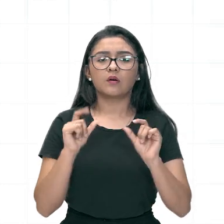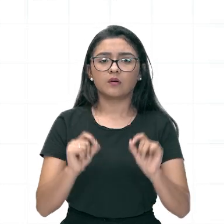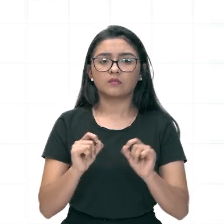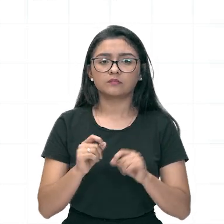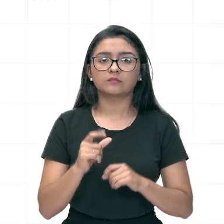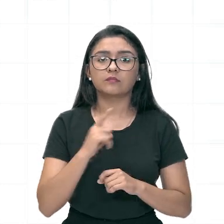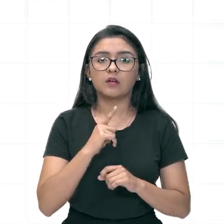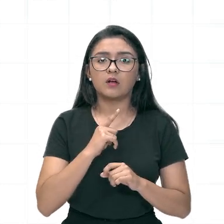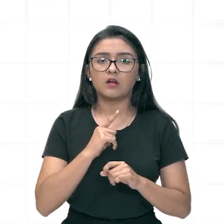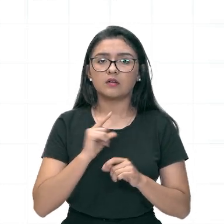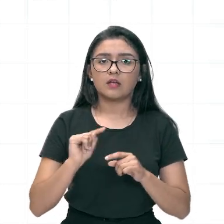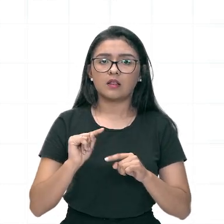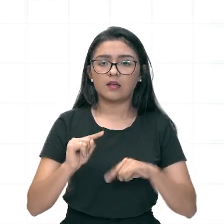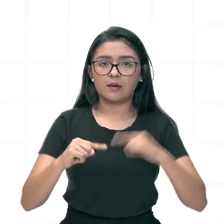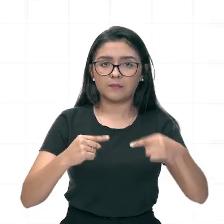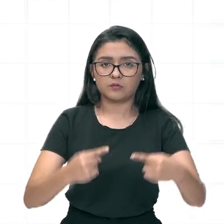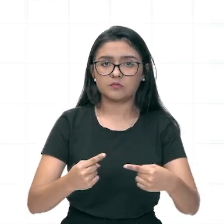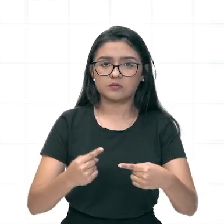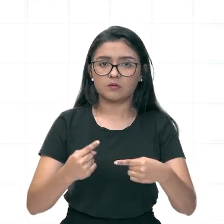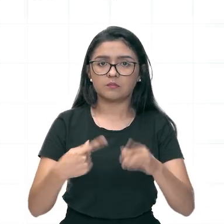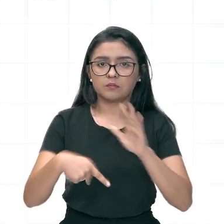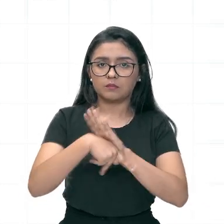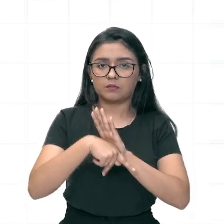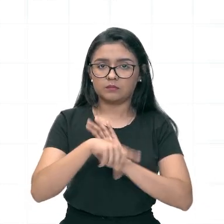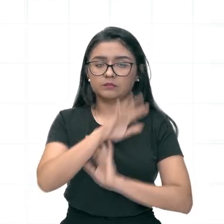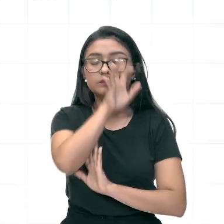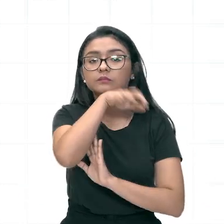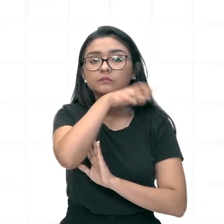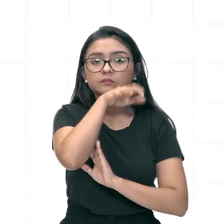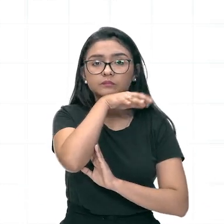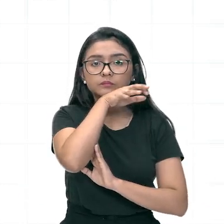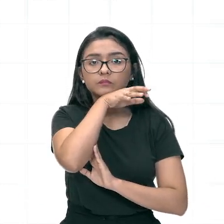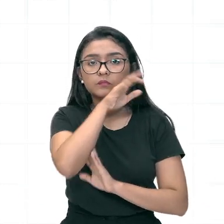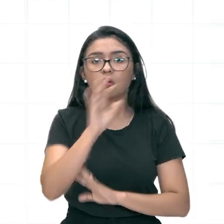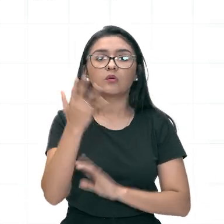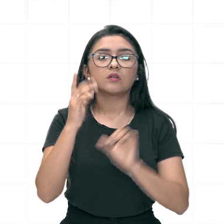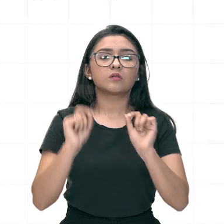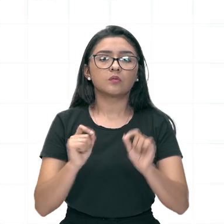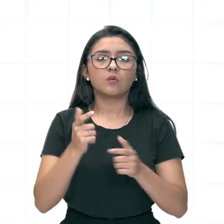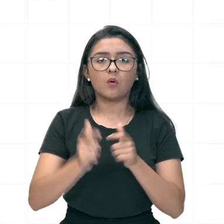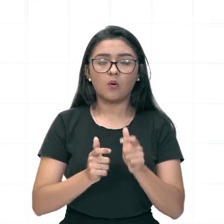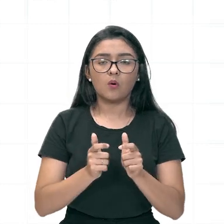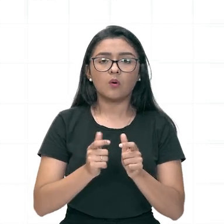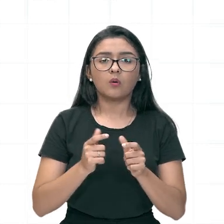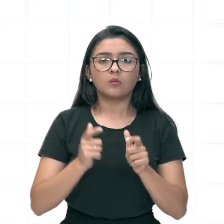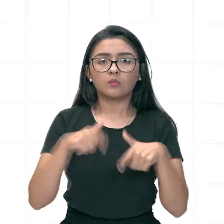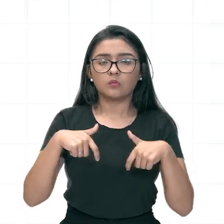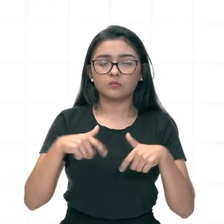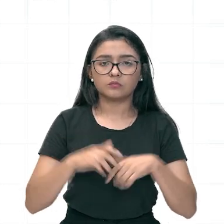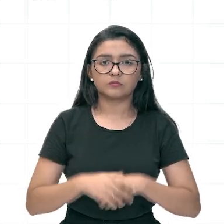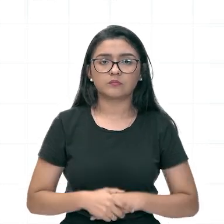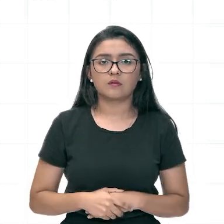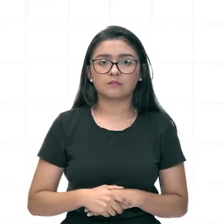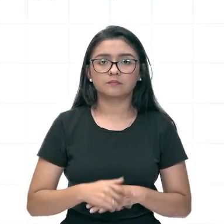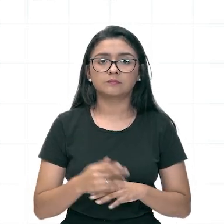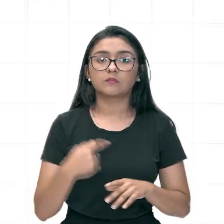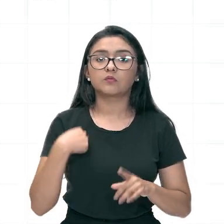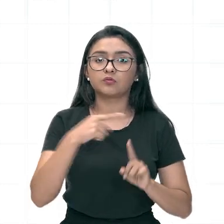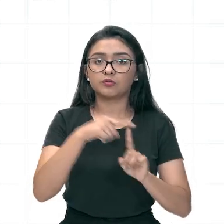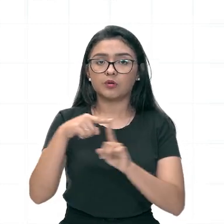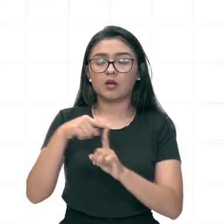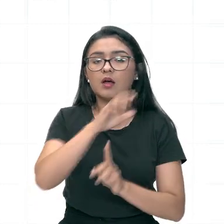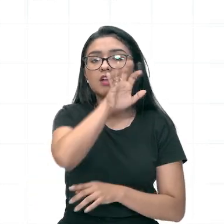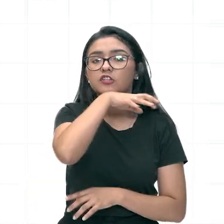fecundação interna, né? Ela acontece dentro do corpo da fêmea. E a maioria das espécies